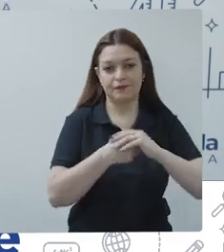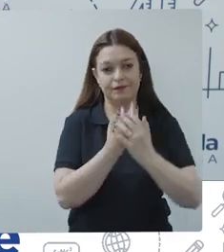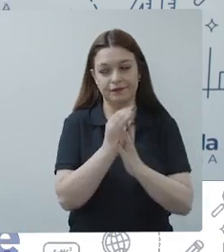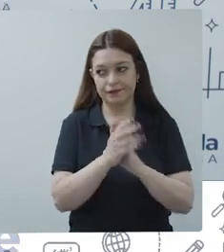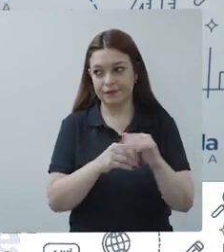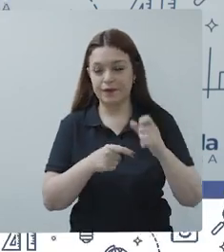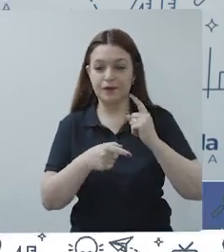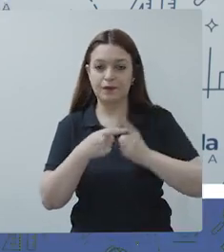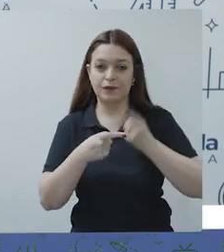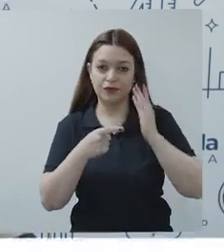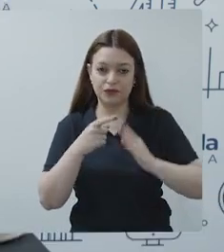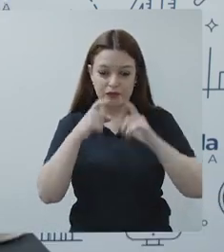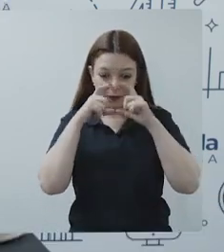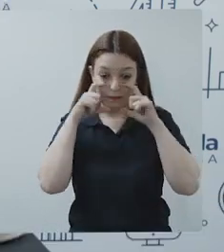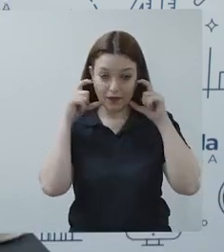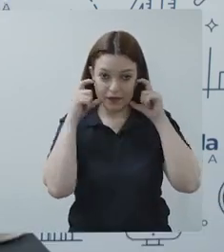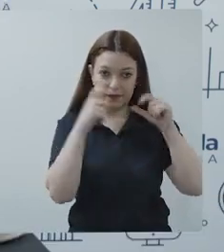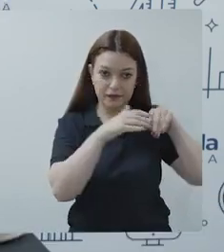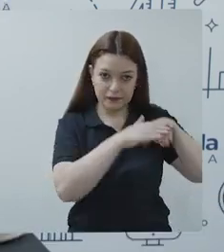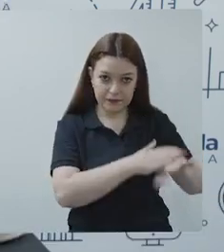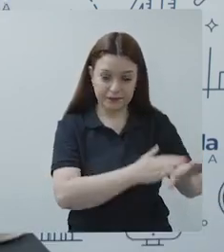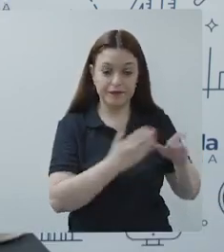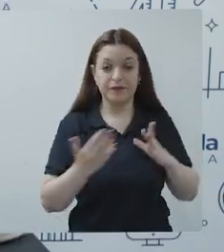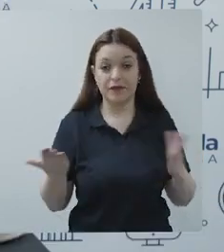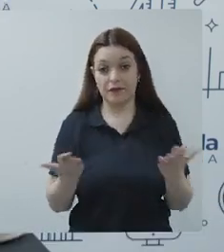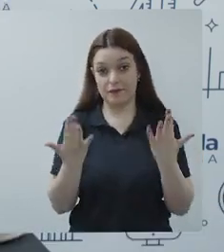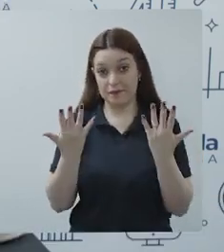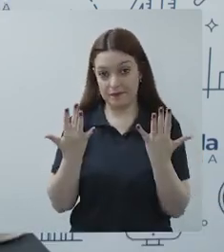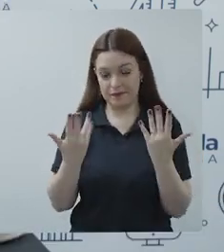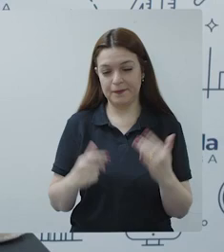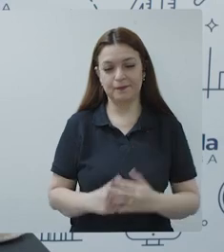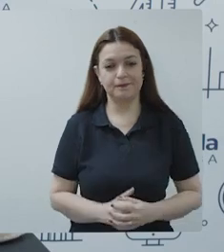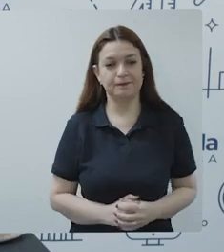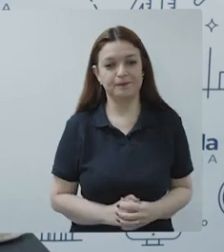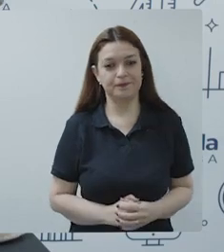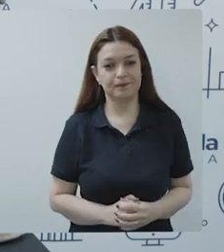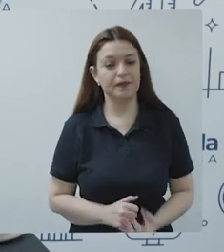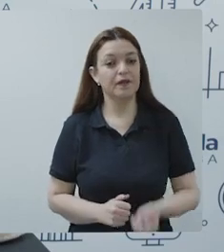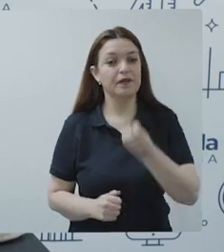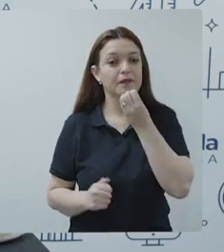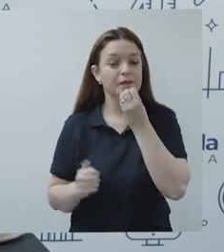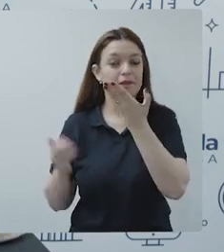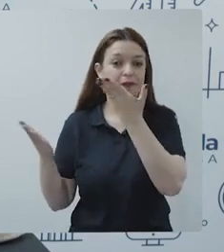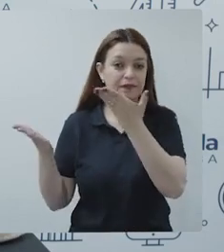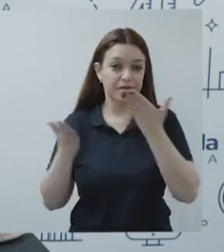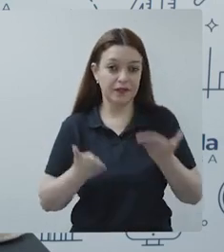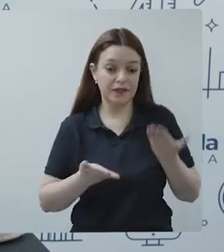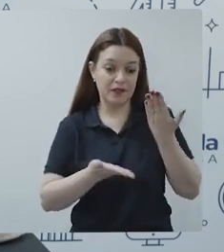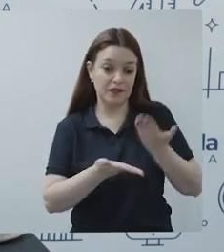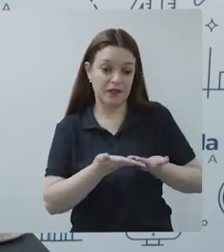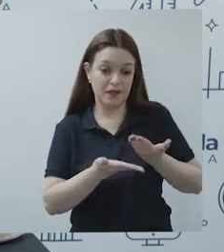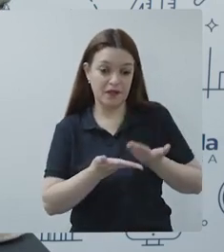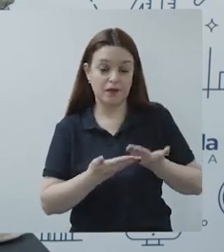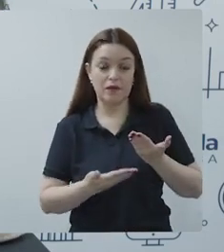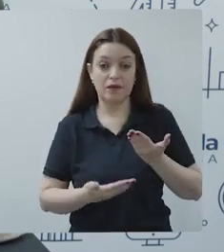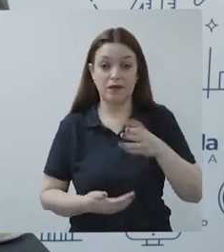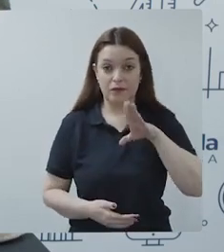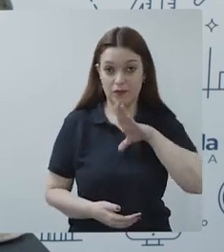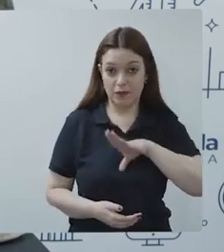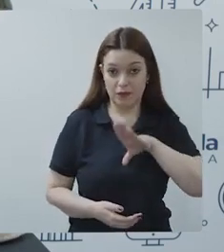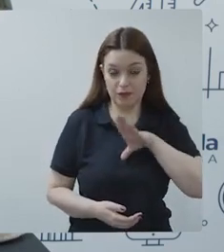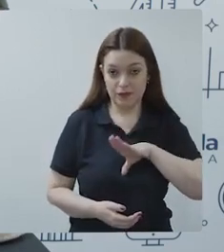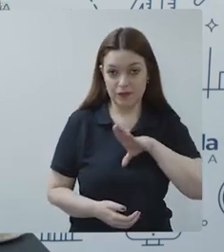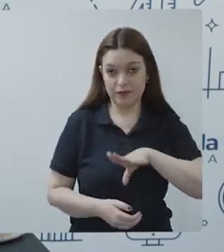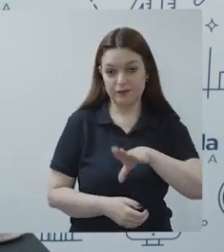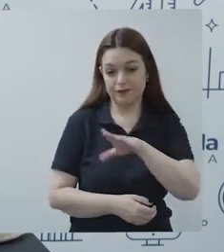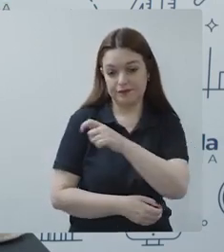máscara e agora vamos higienizar as mãos, né? Então, sejam todos bem-vindos à aula de Língua Portuguesa para